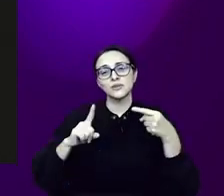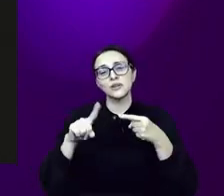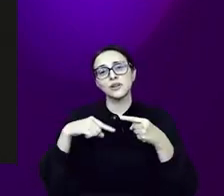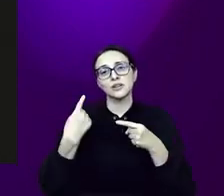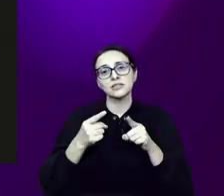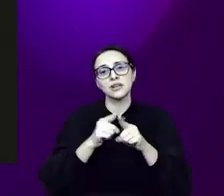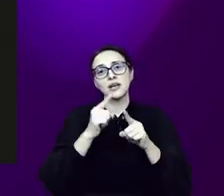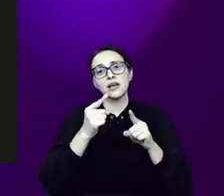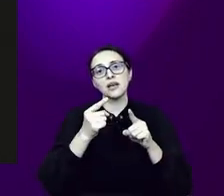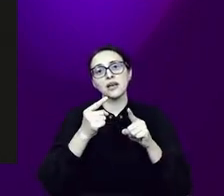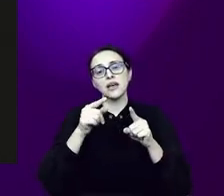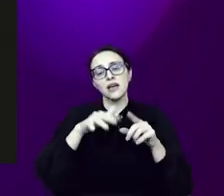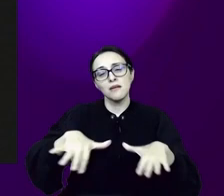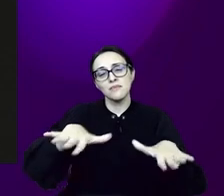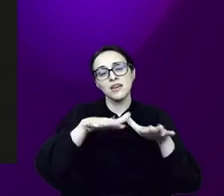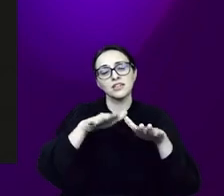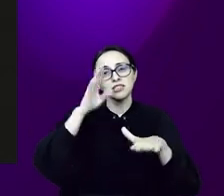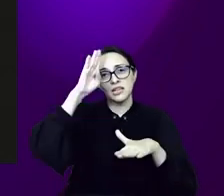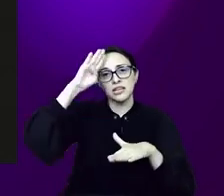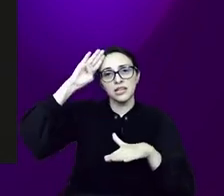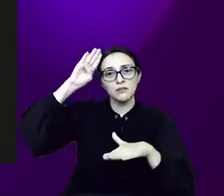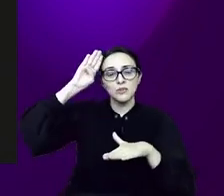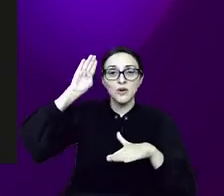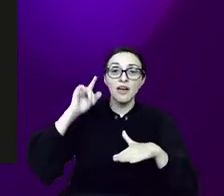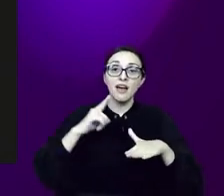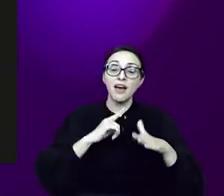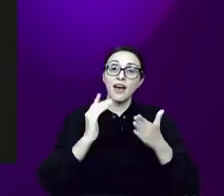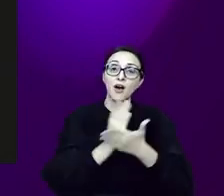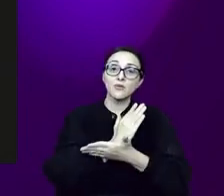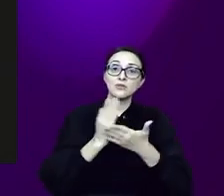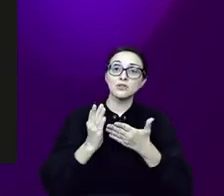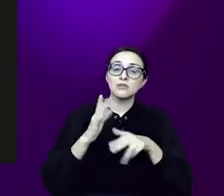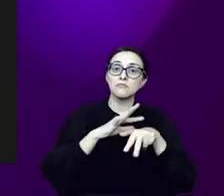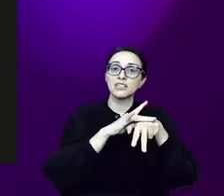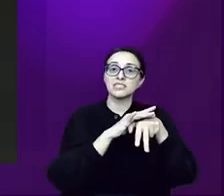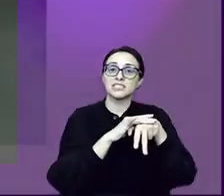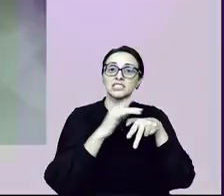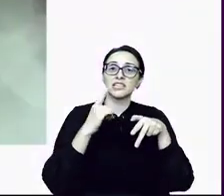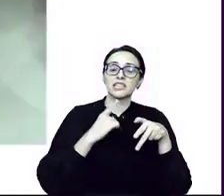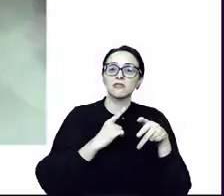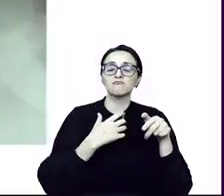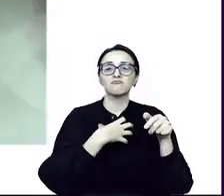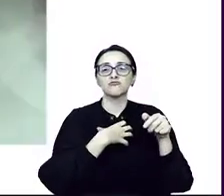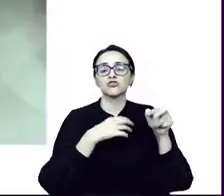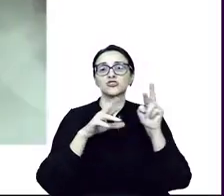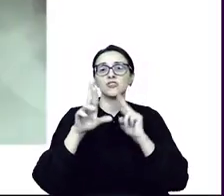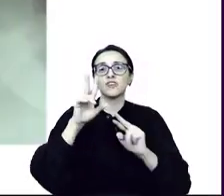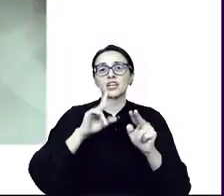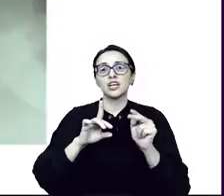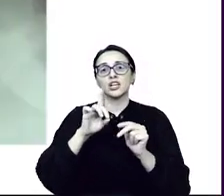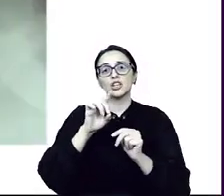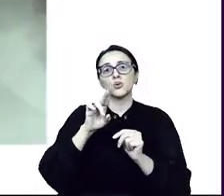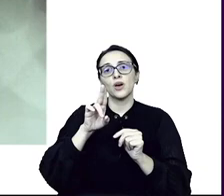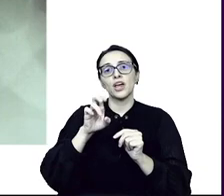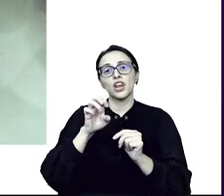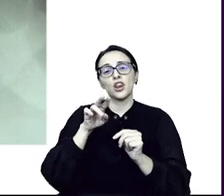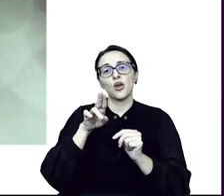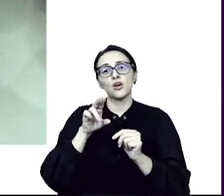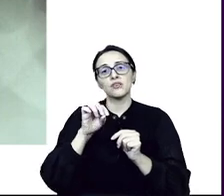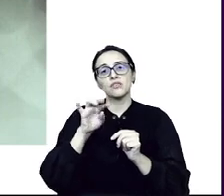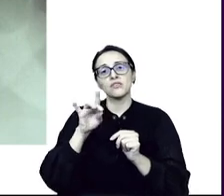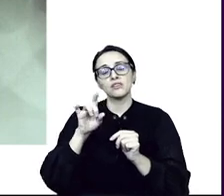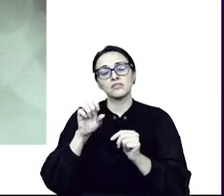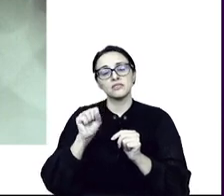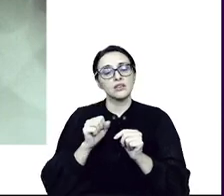em ambiente acadêmico, é que tem pacientes que têm mesmo uma versão diferente das glenoides, né?